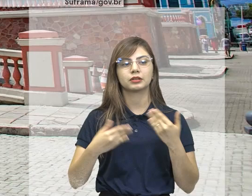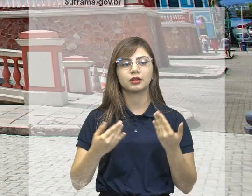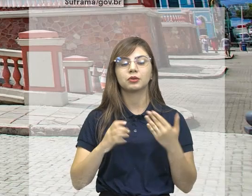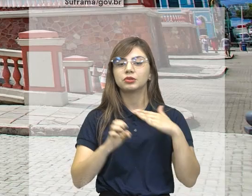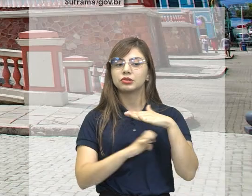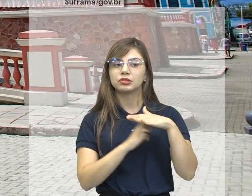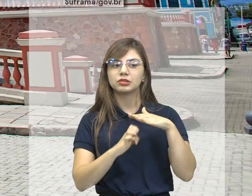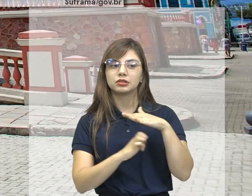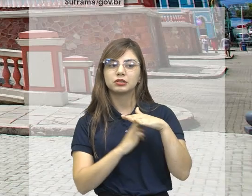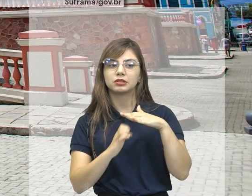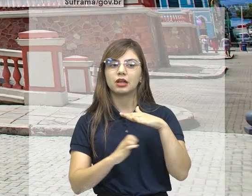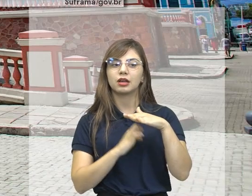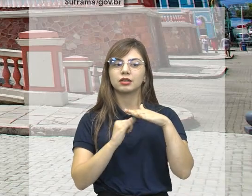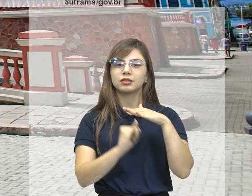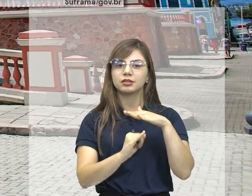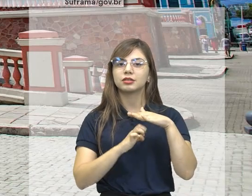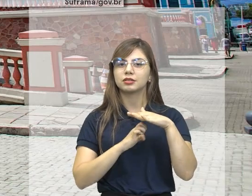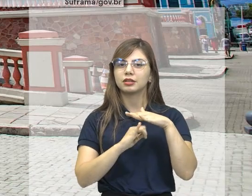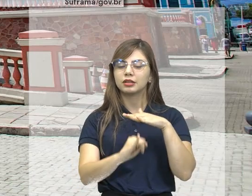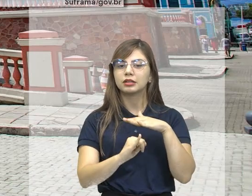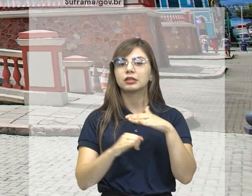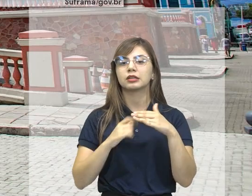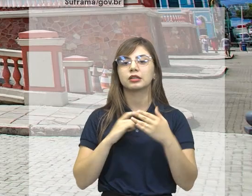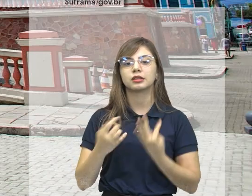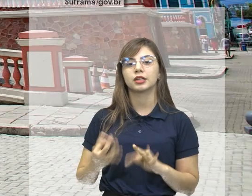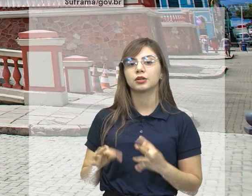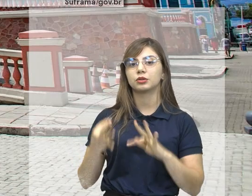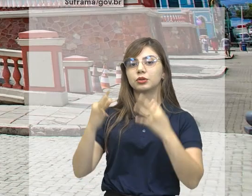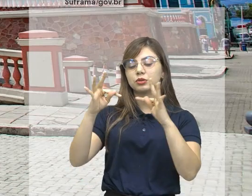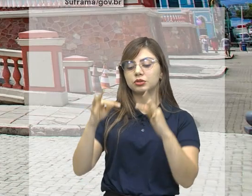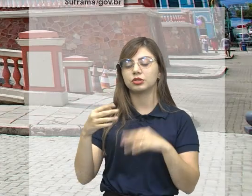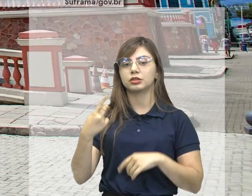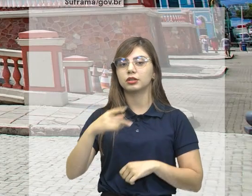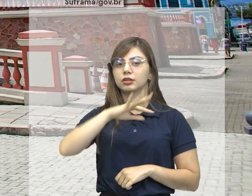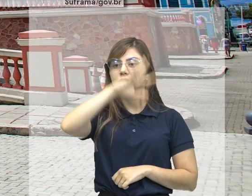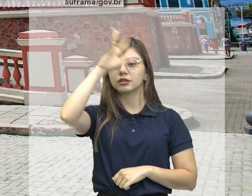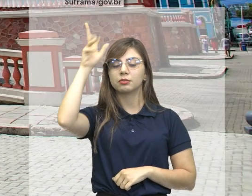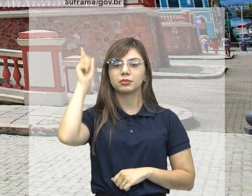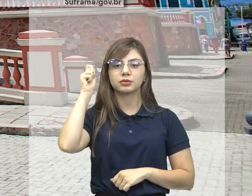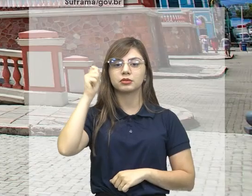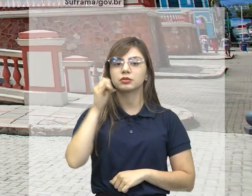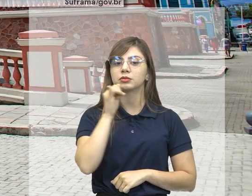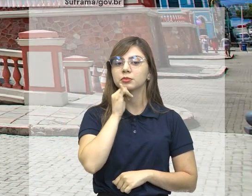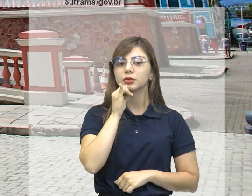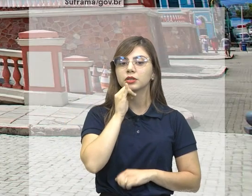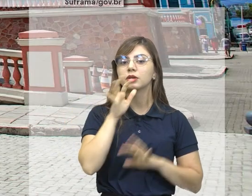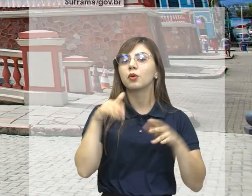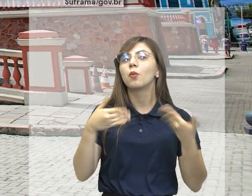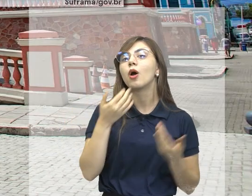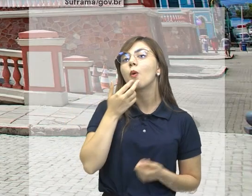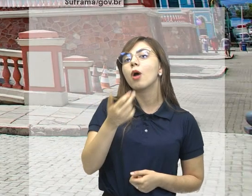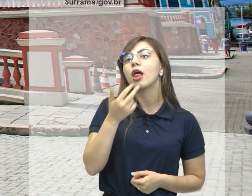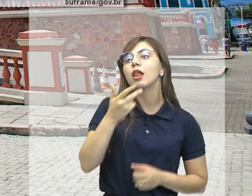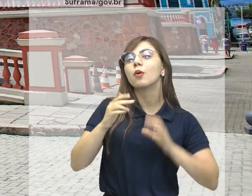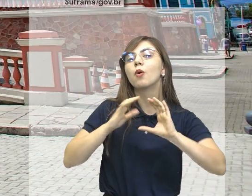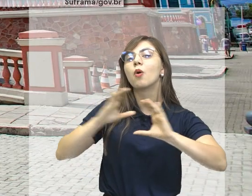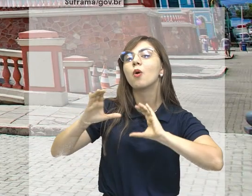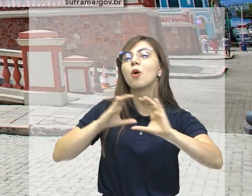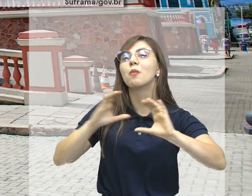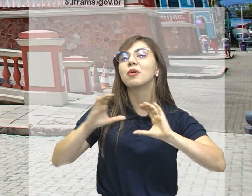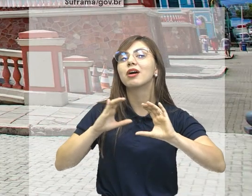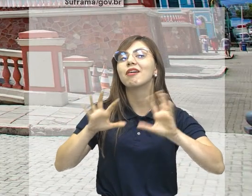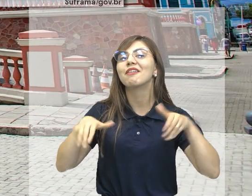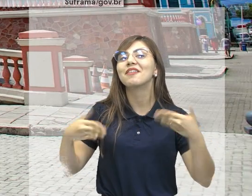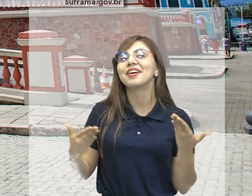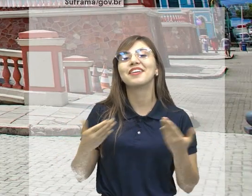em Manaus. No caso, aí no Polo Digital de Manaus, por exemplo. Qual é a língua utilizada? Utilizam o